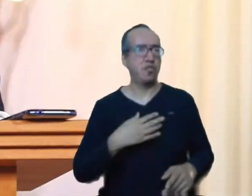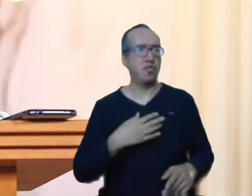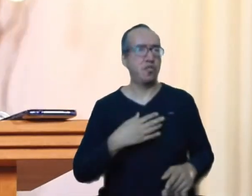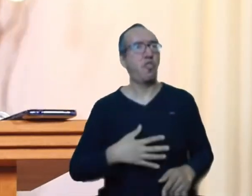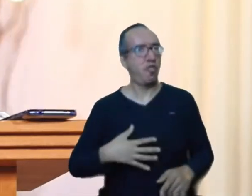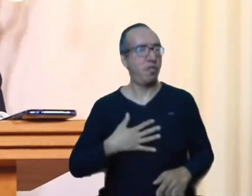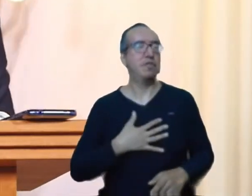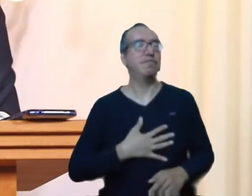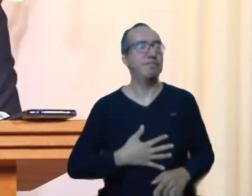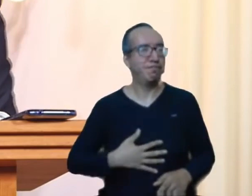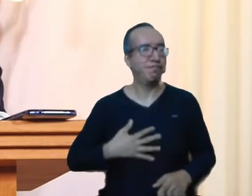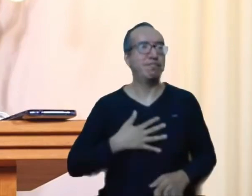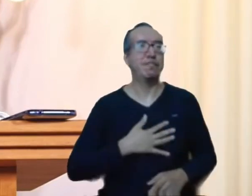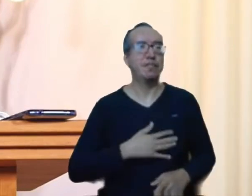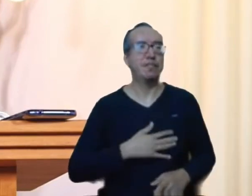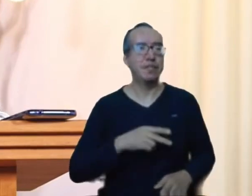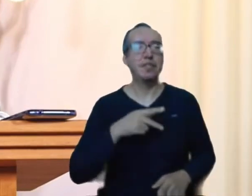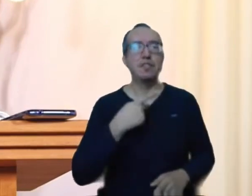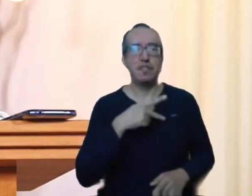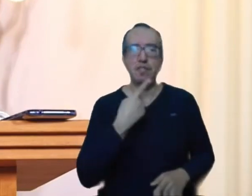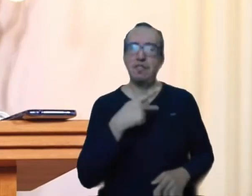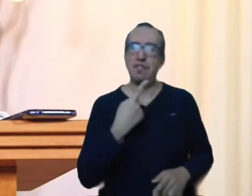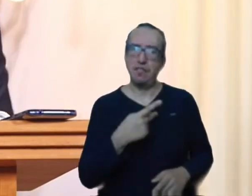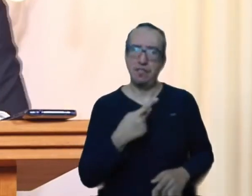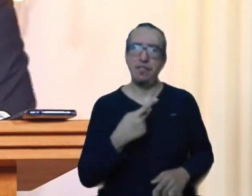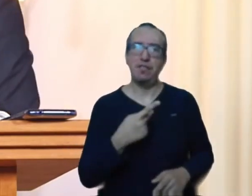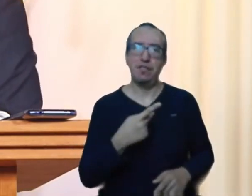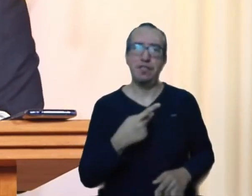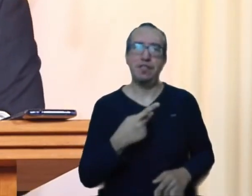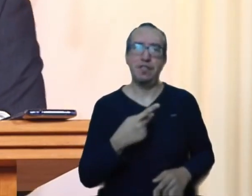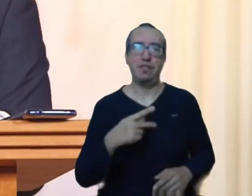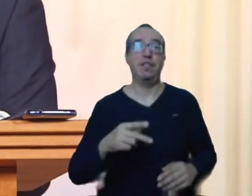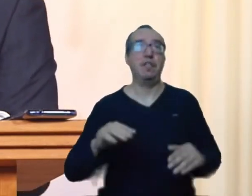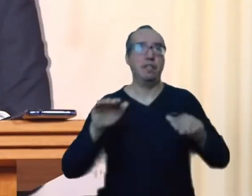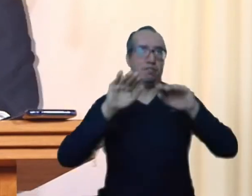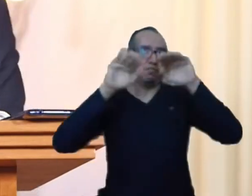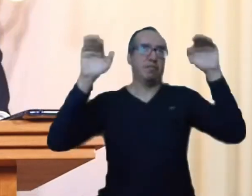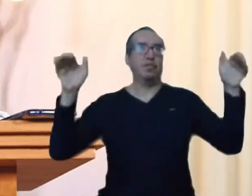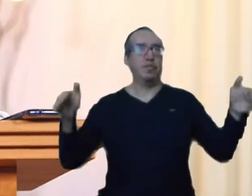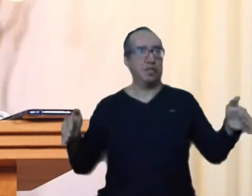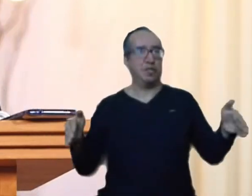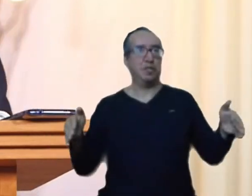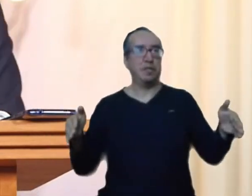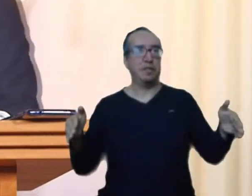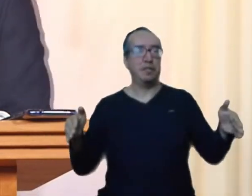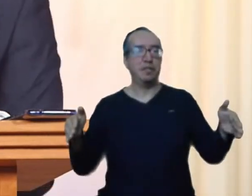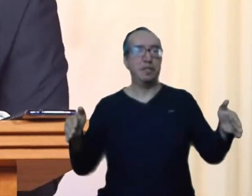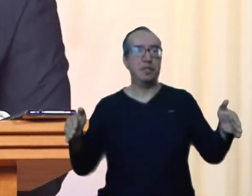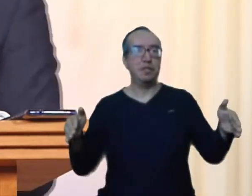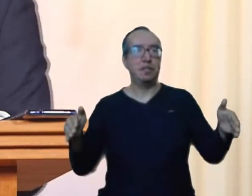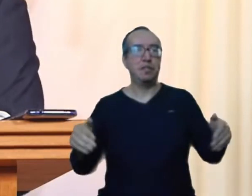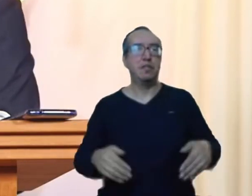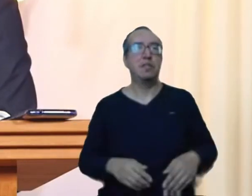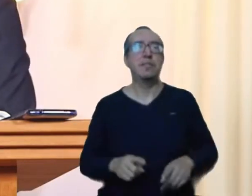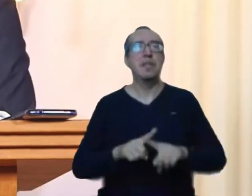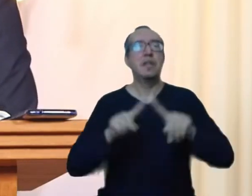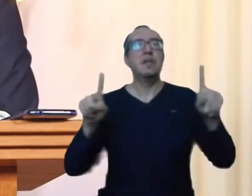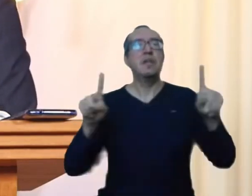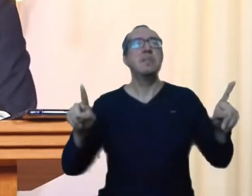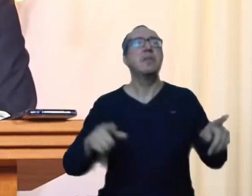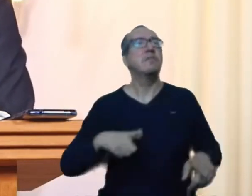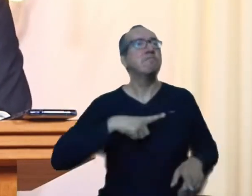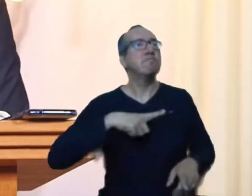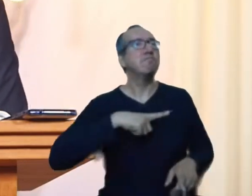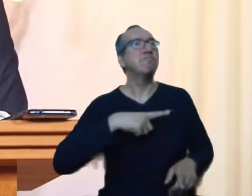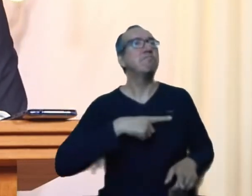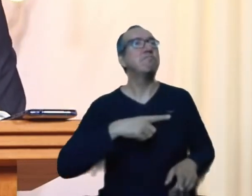fácil falar, é mais fácil pregar do que viver. Mas esse pregador, ele era diferente.